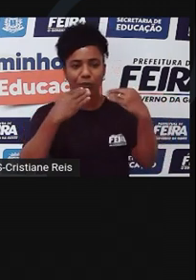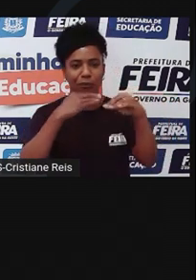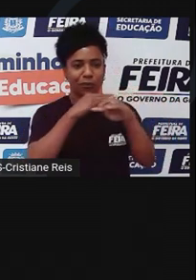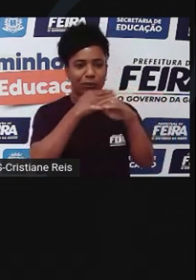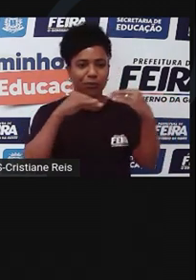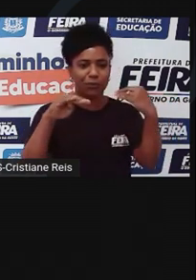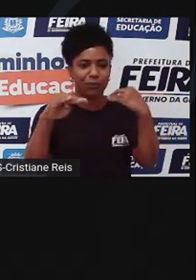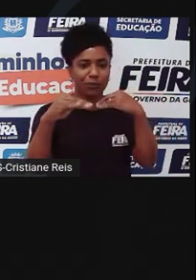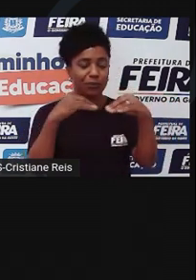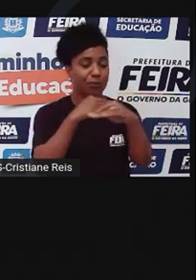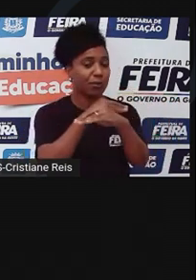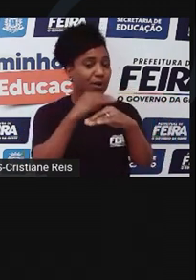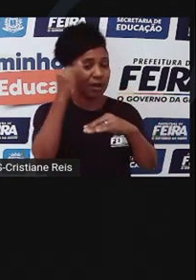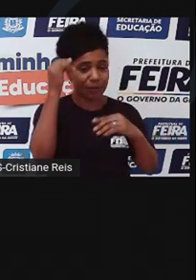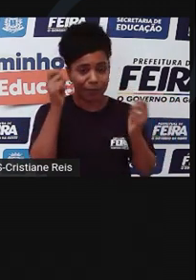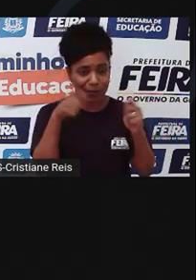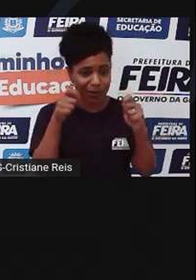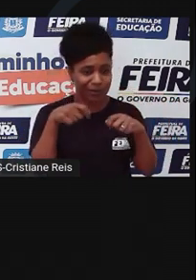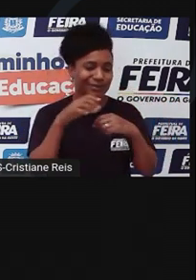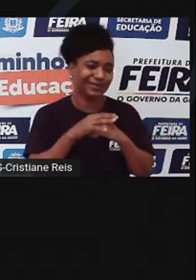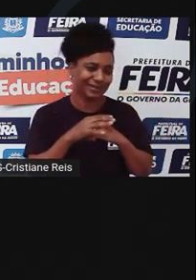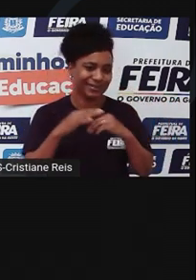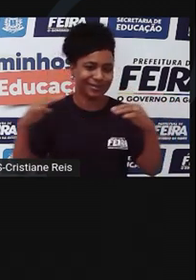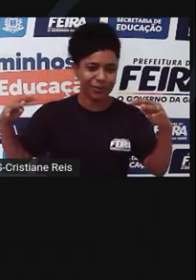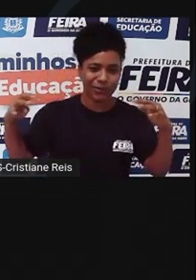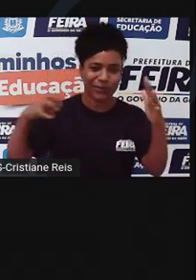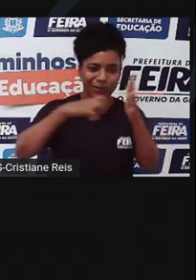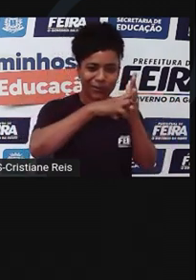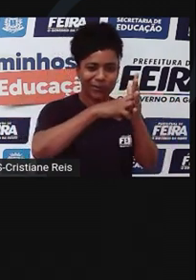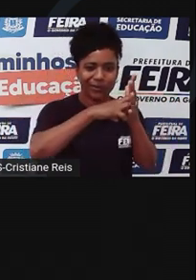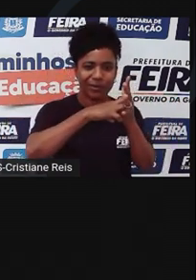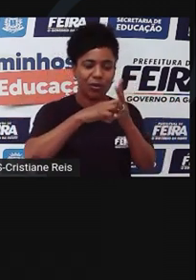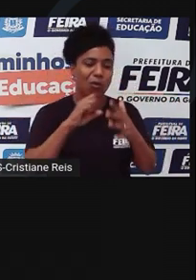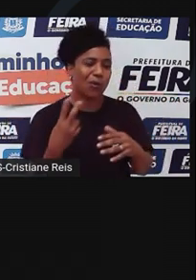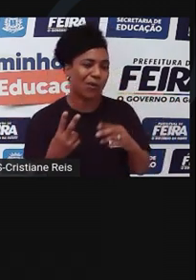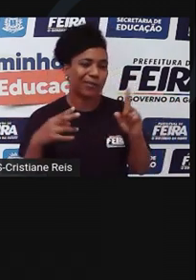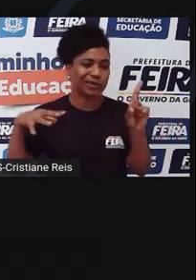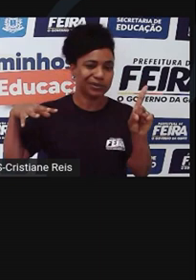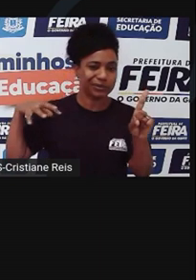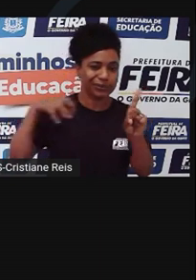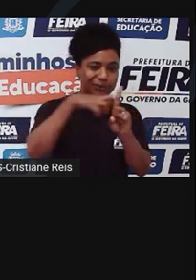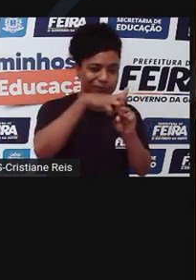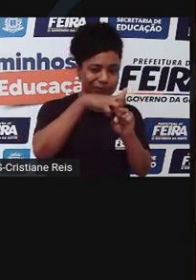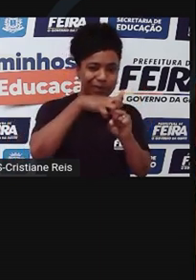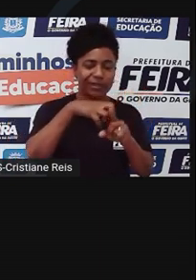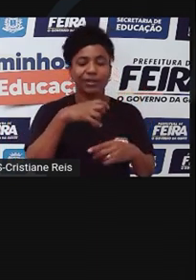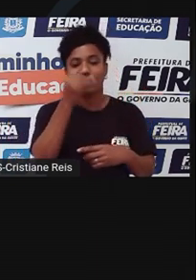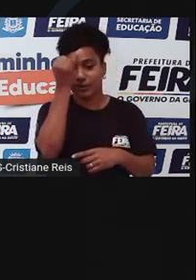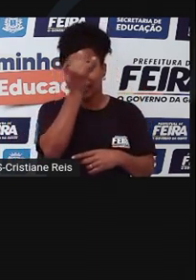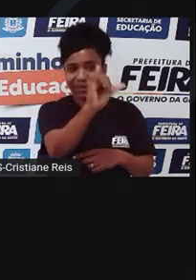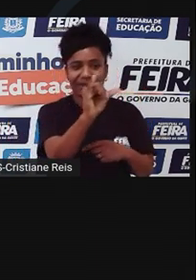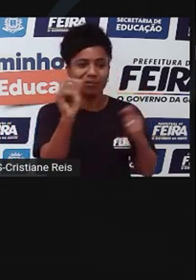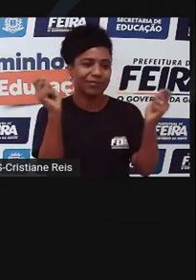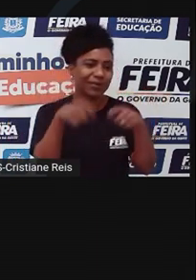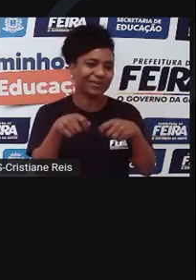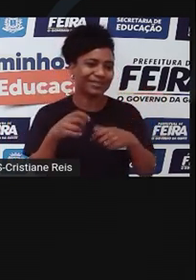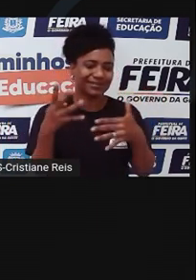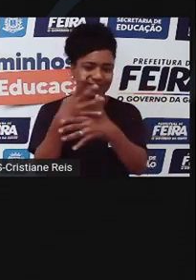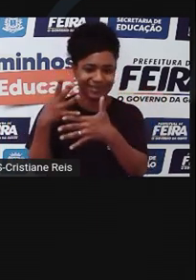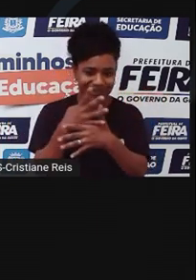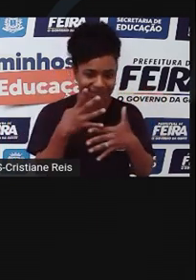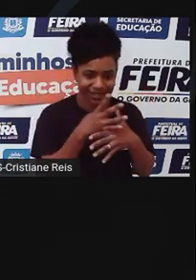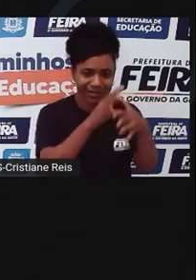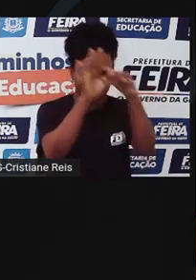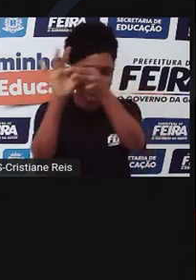colidam se uns nos outros ou que colidam com pedestres na via a ideia de uma cidade inteligente é ter tudo